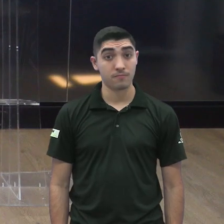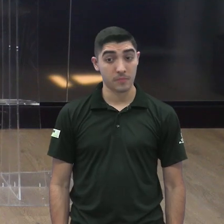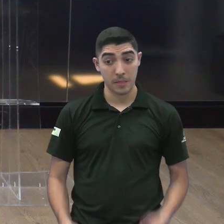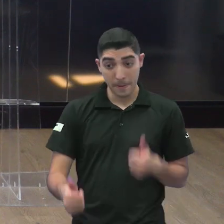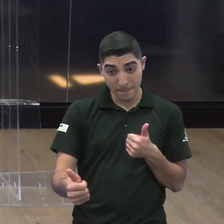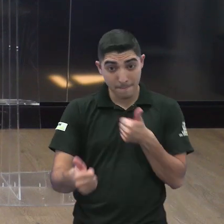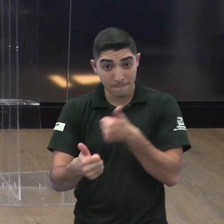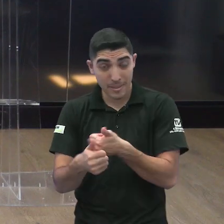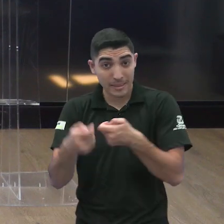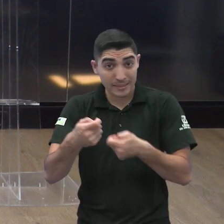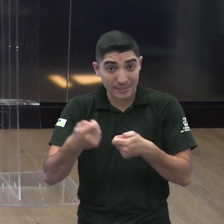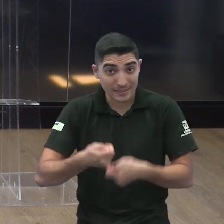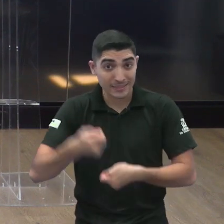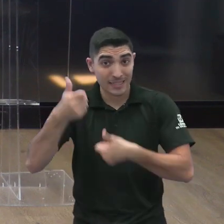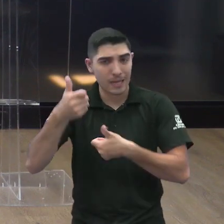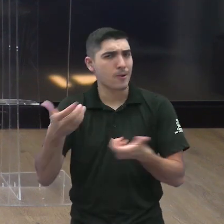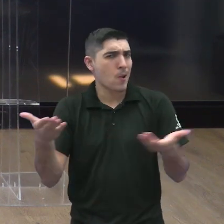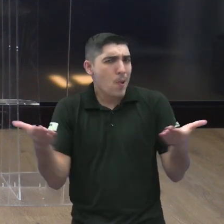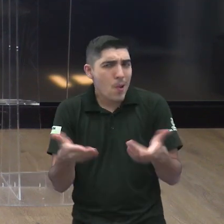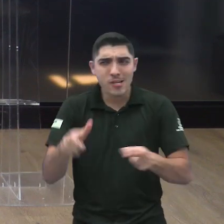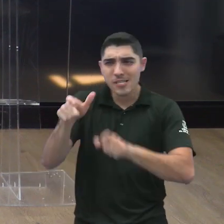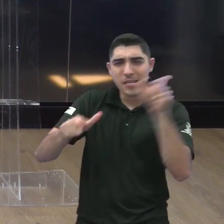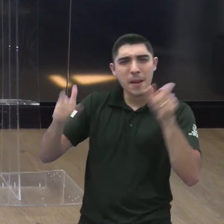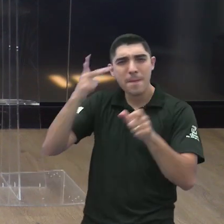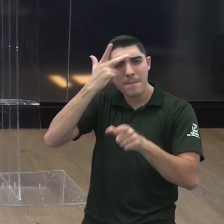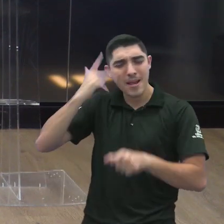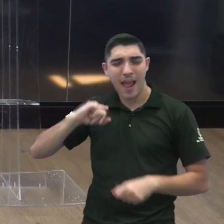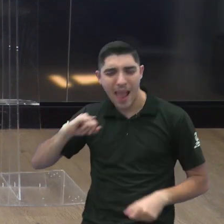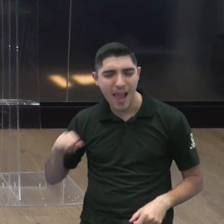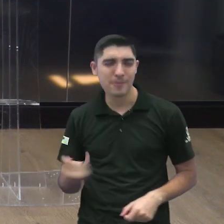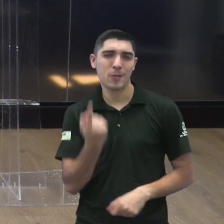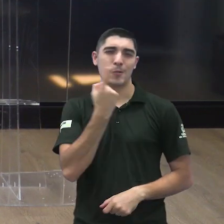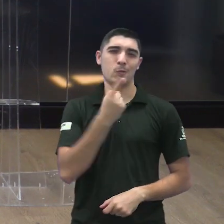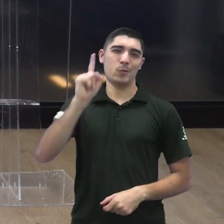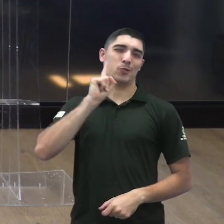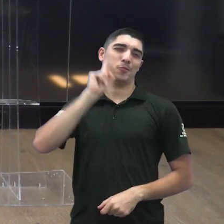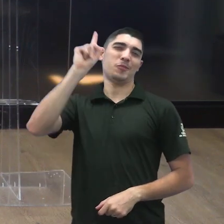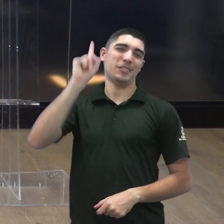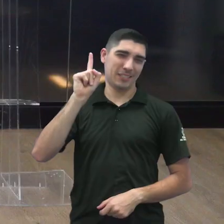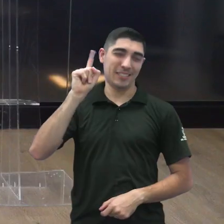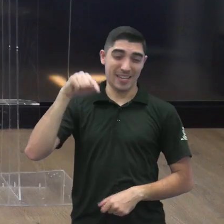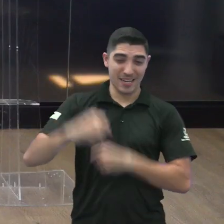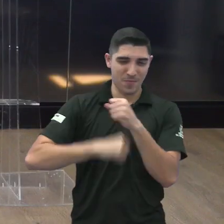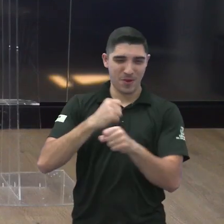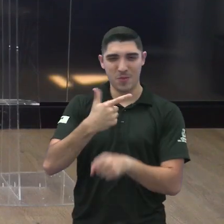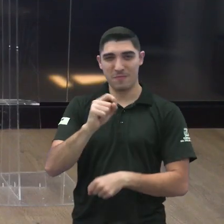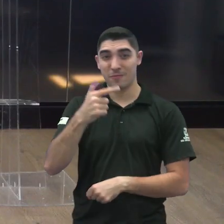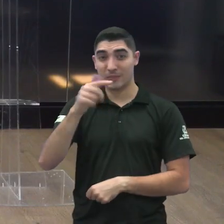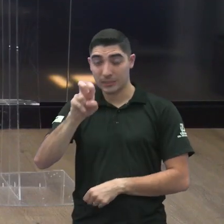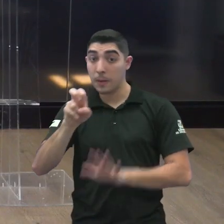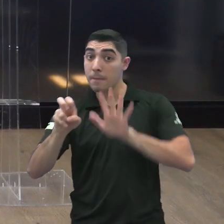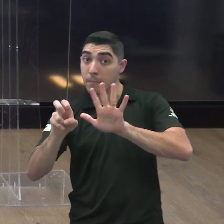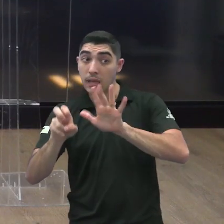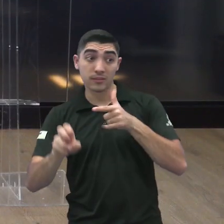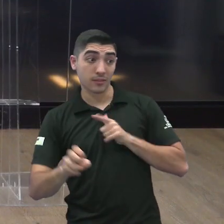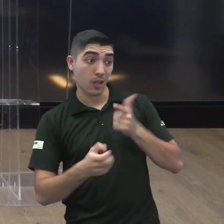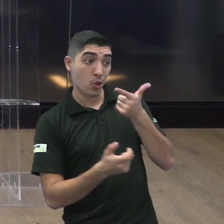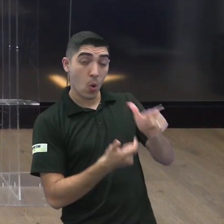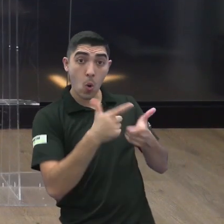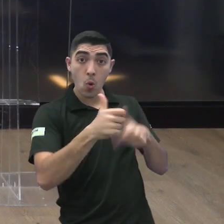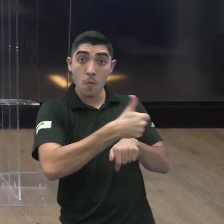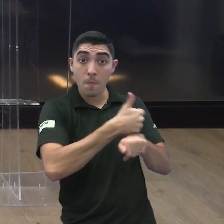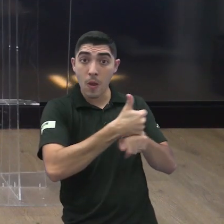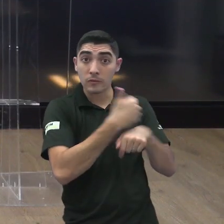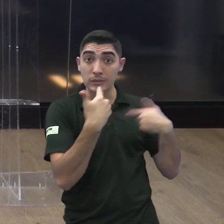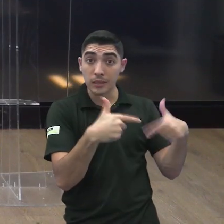É véspera de Réveillon e hoje tem muita gente curtindo o último dia do ano, mas enquanto isso, tem profissionais em pleno